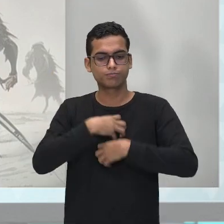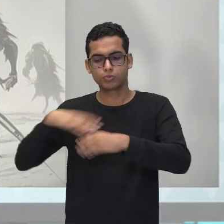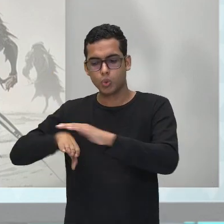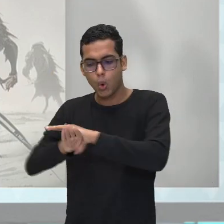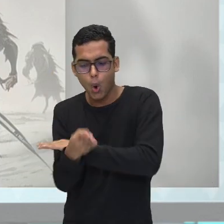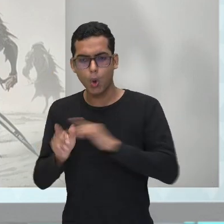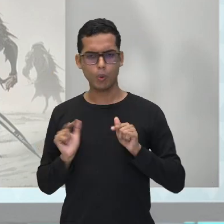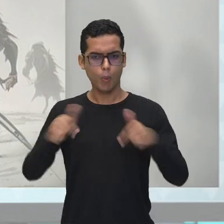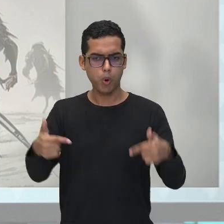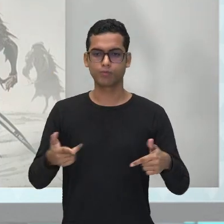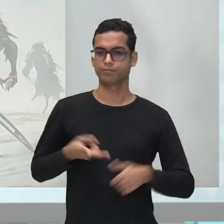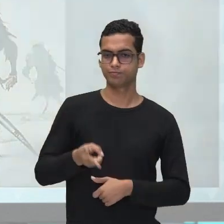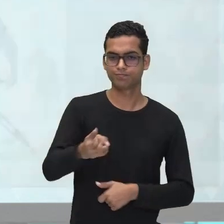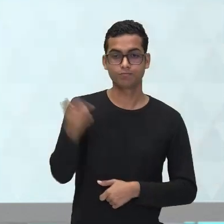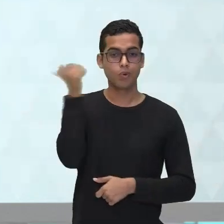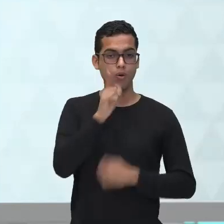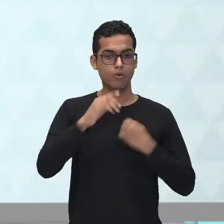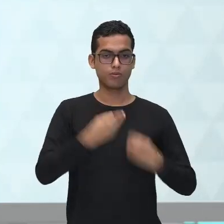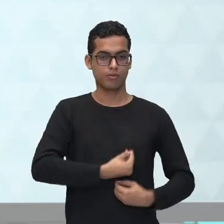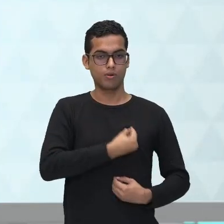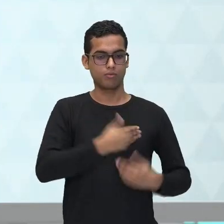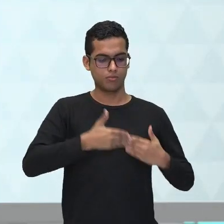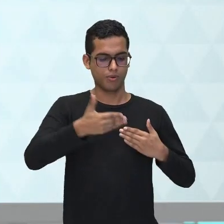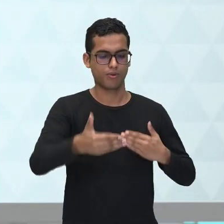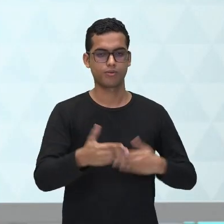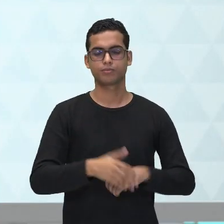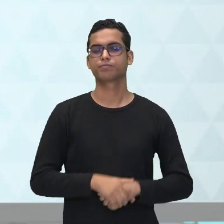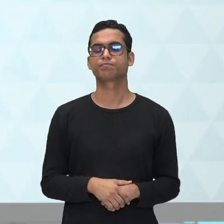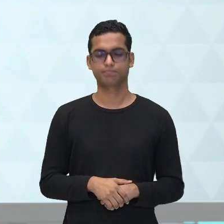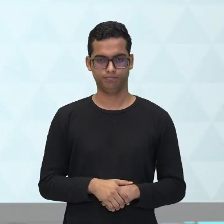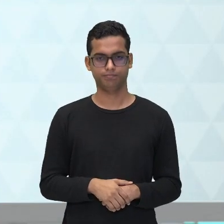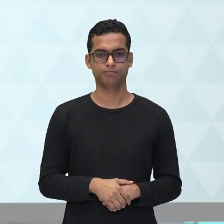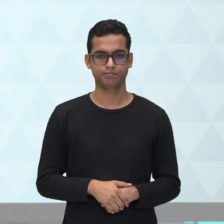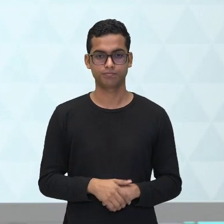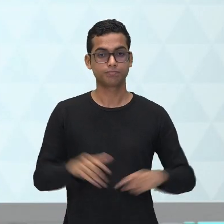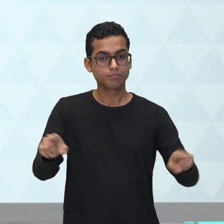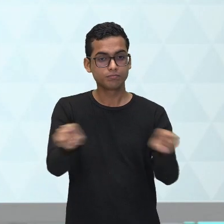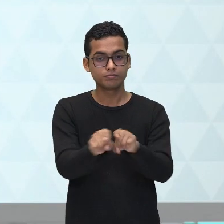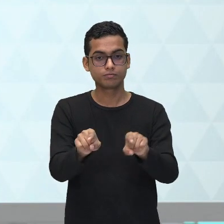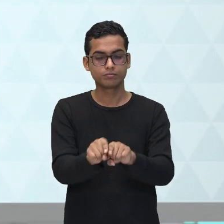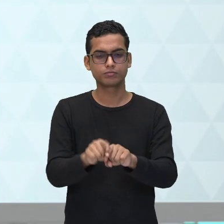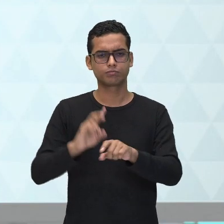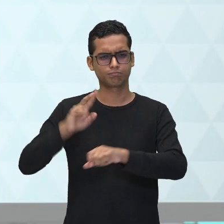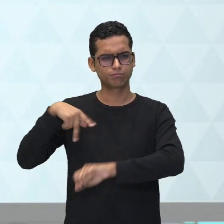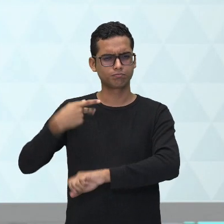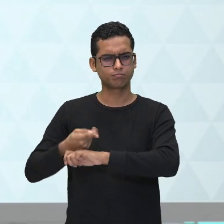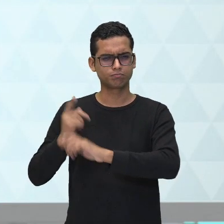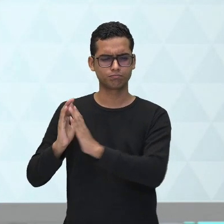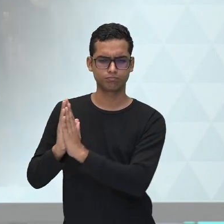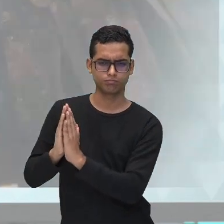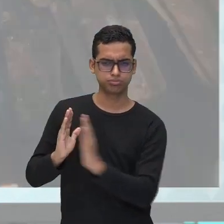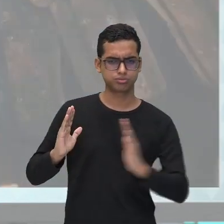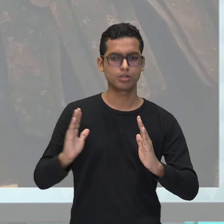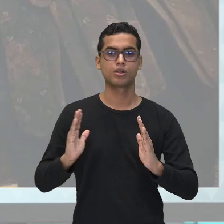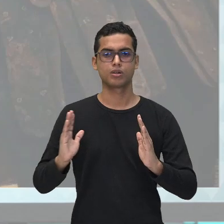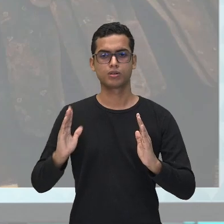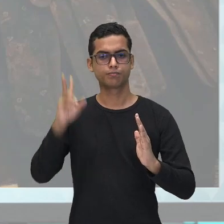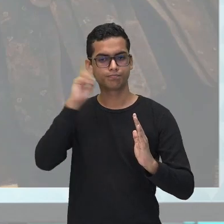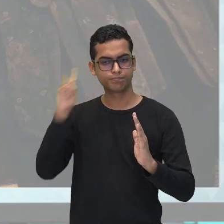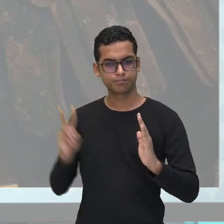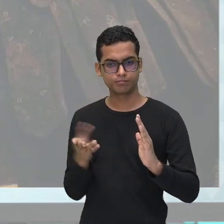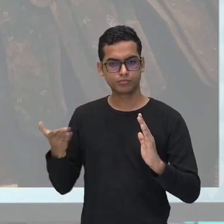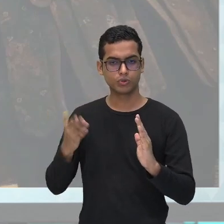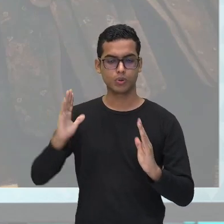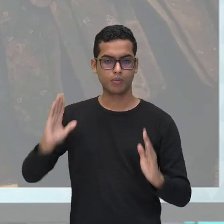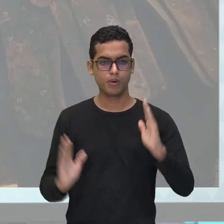a questão de sobrevivência. Passando ali, né, há um tempo na nossa história, nós vamos entrar na